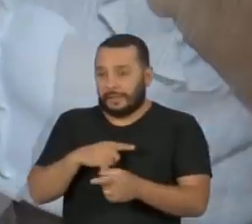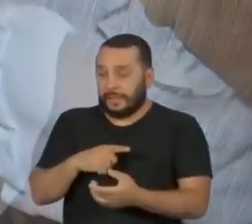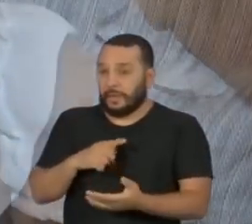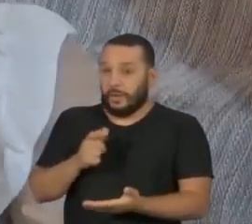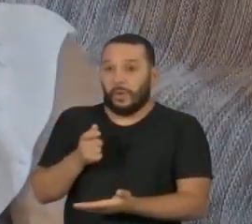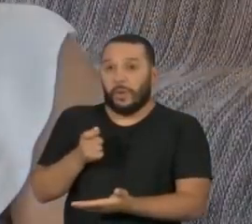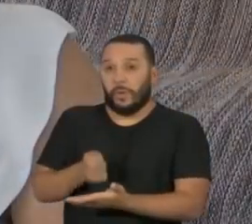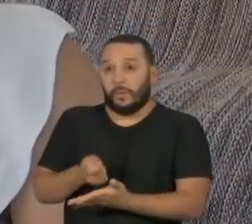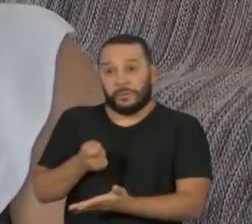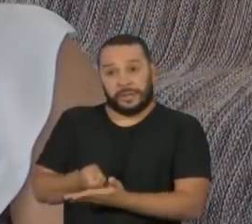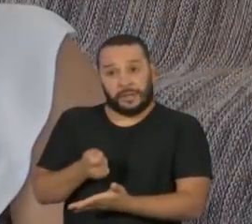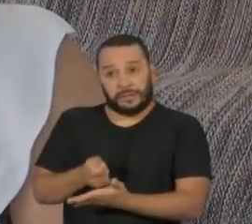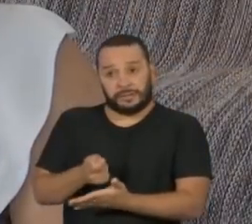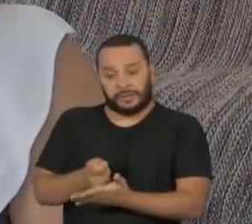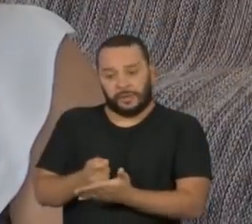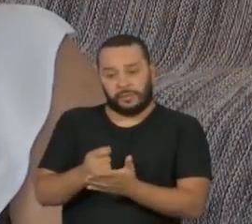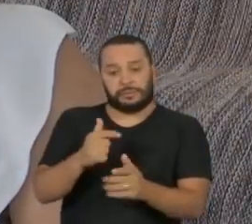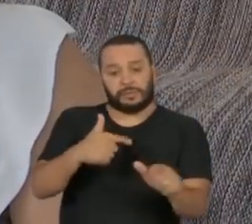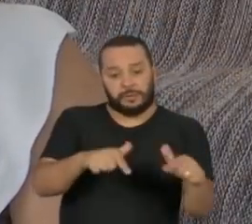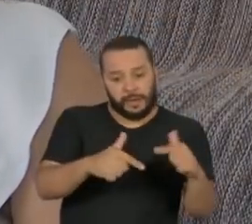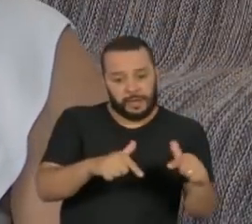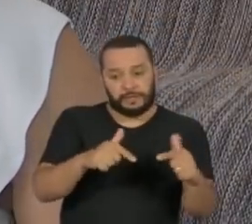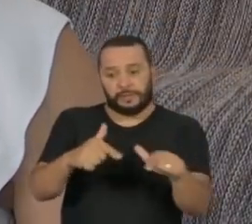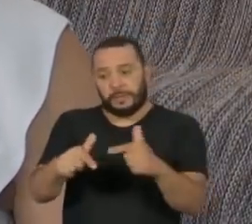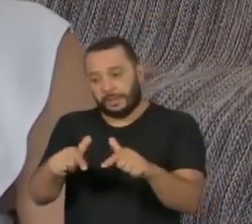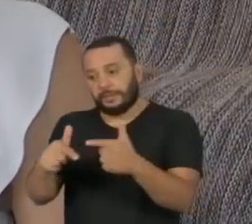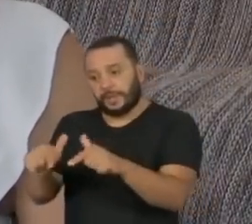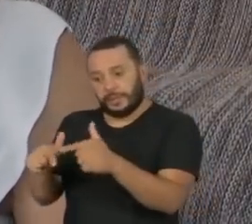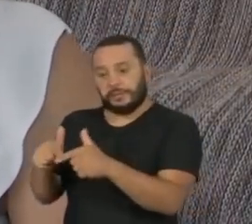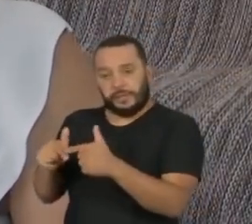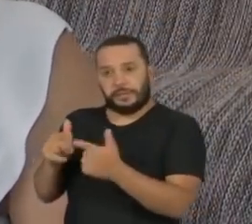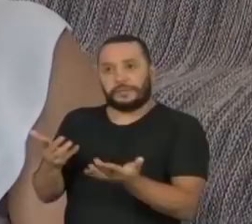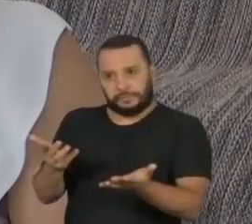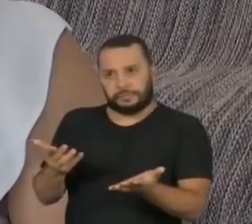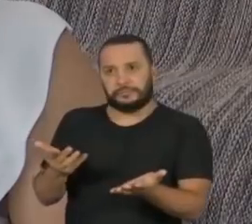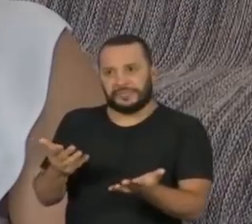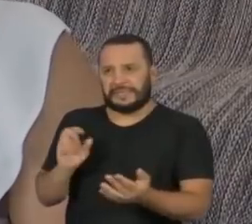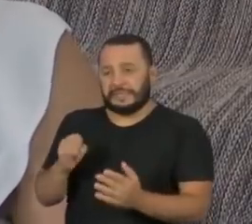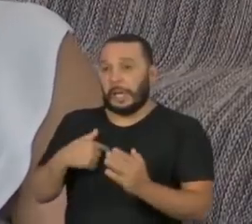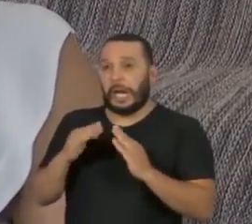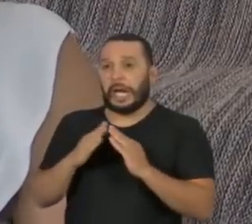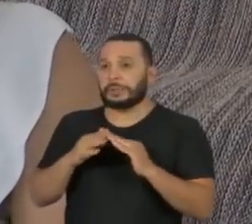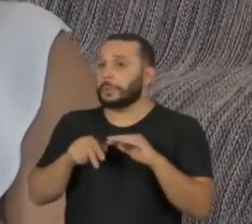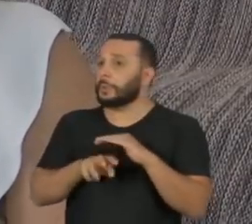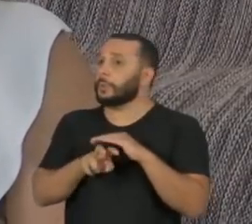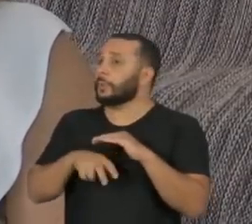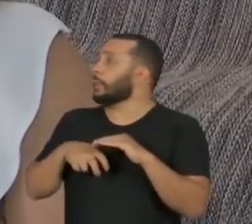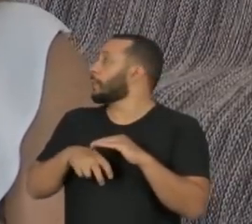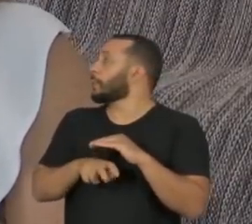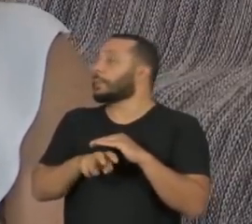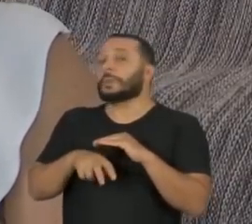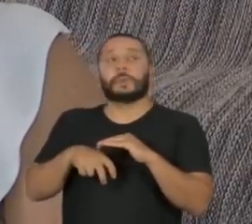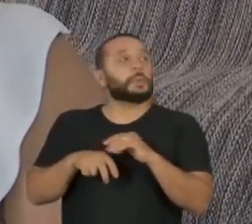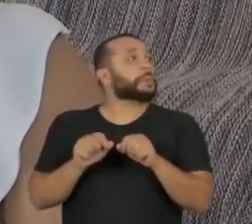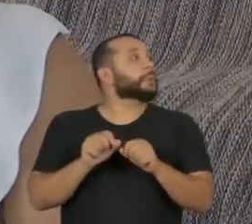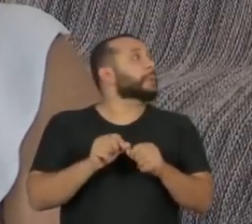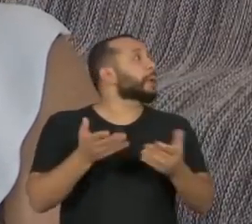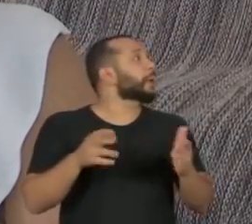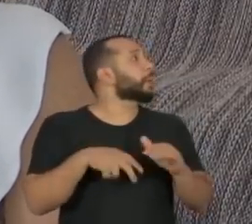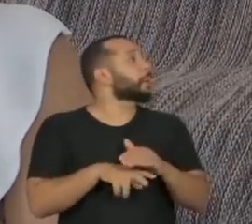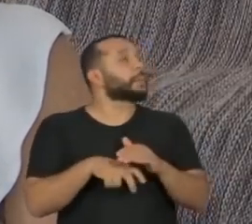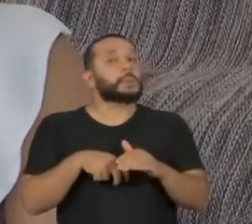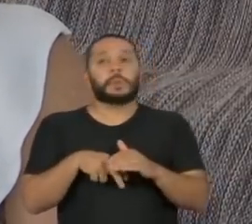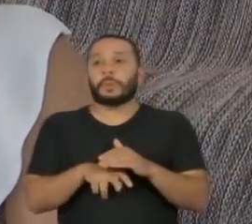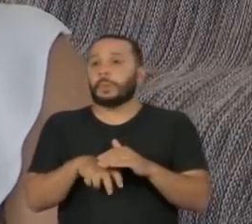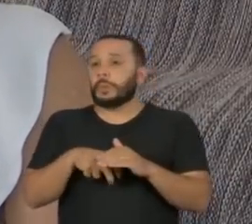Eu me sinto feliz assim, do que se tivesse que ficar aqui pensando na vida, o que vou fazer